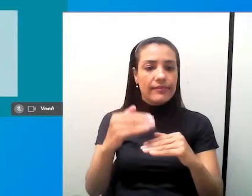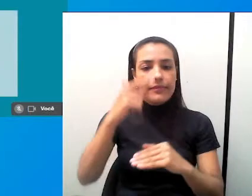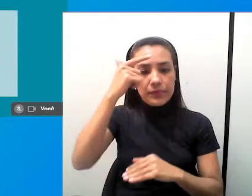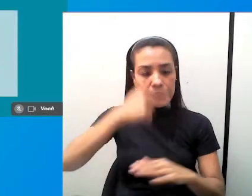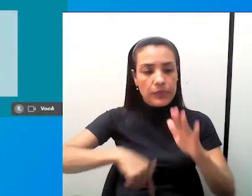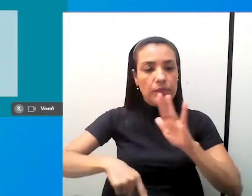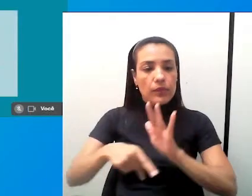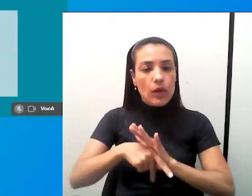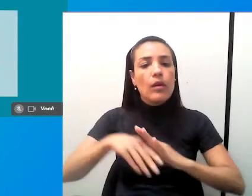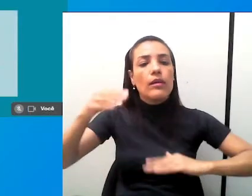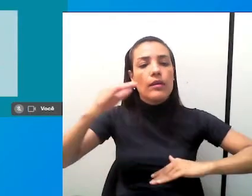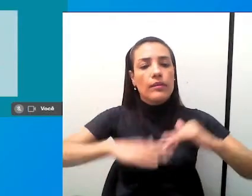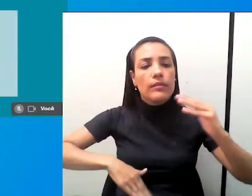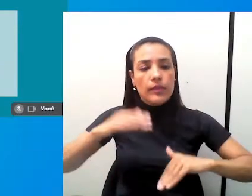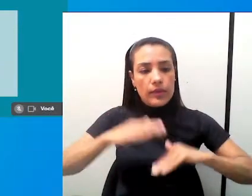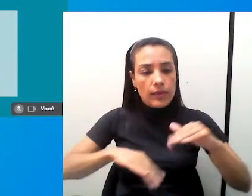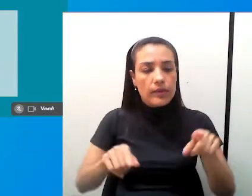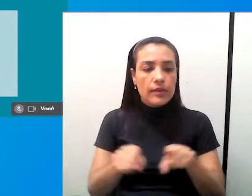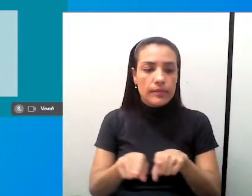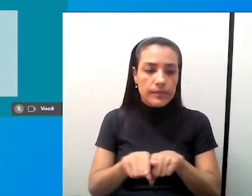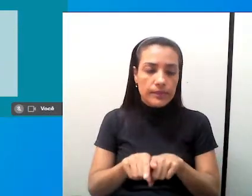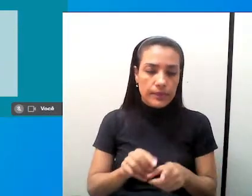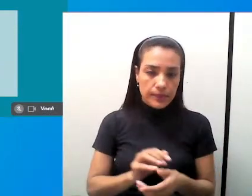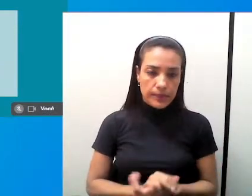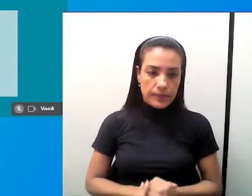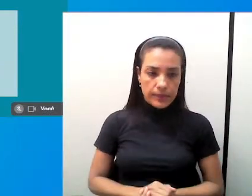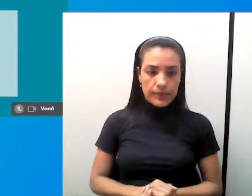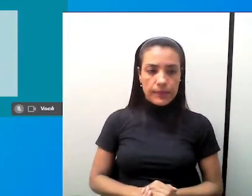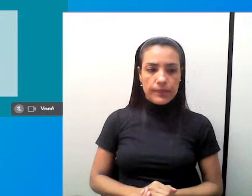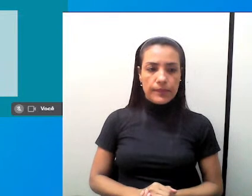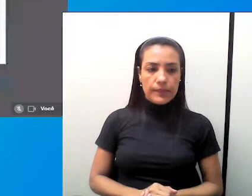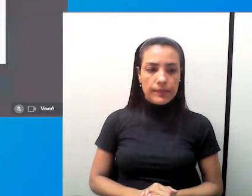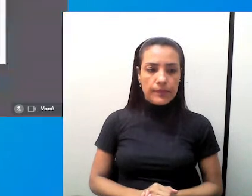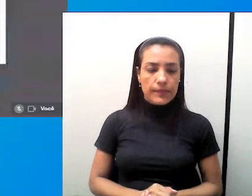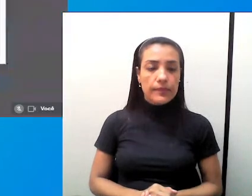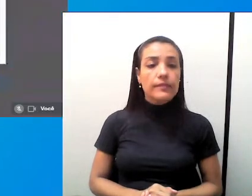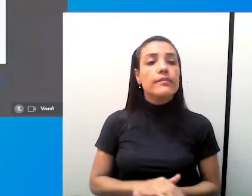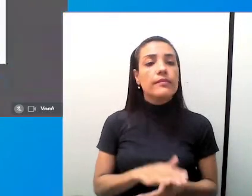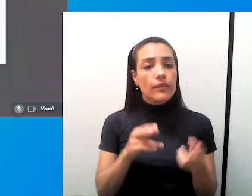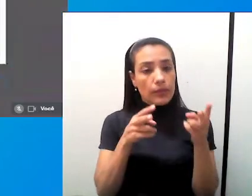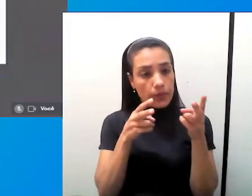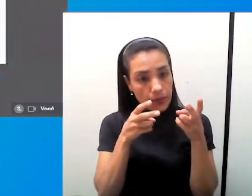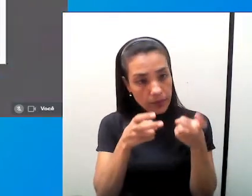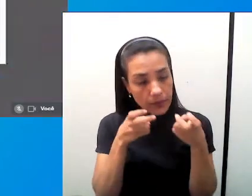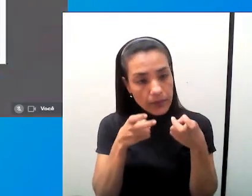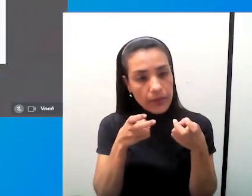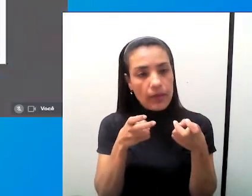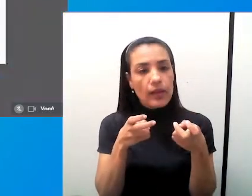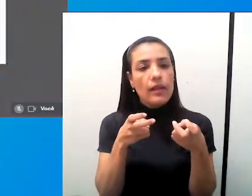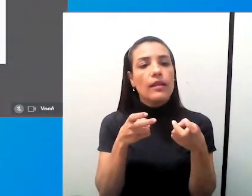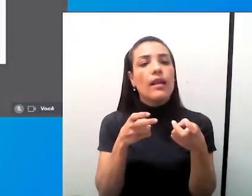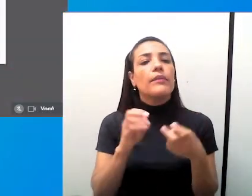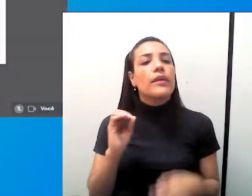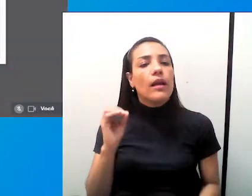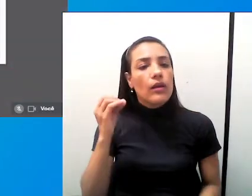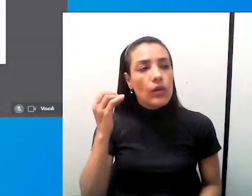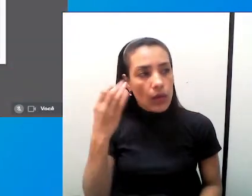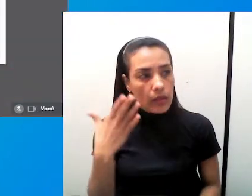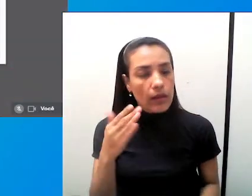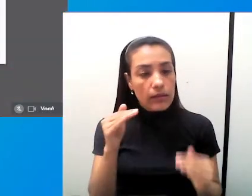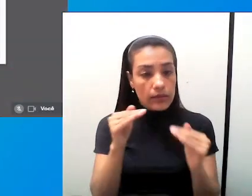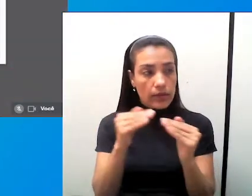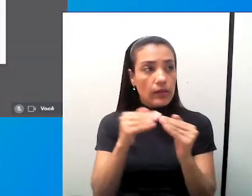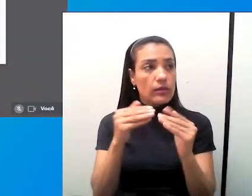e profissional. Então, a gente percebe esses benefícios que ocorrem com a curricularização